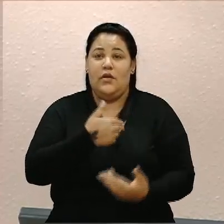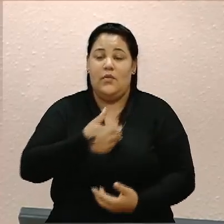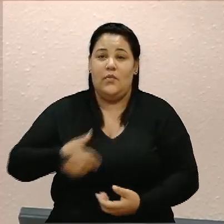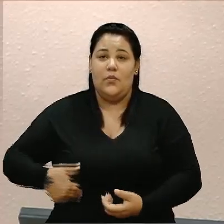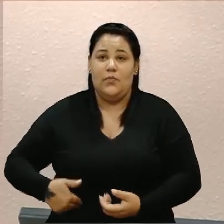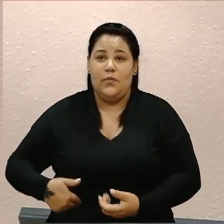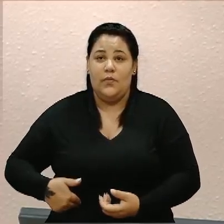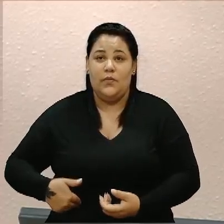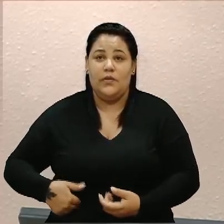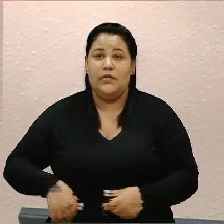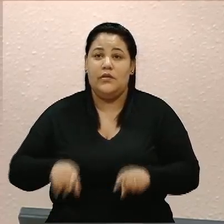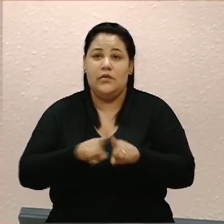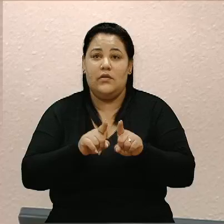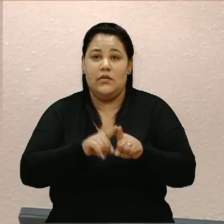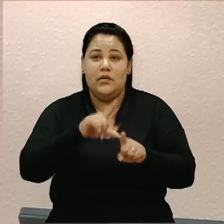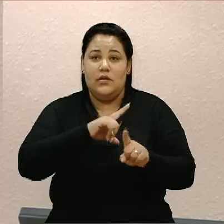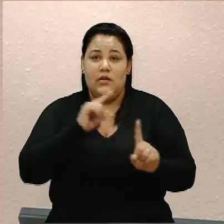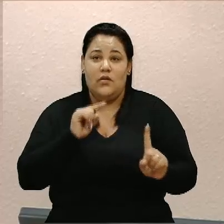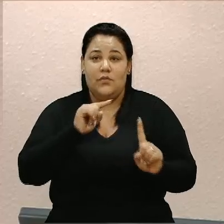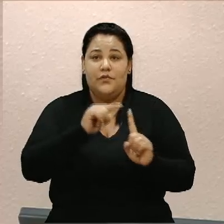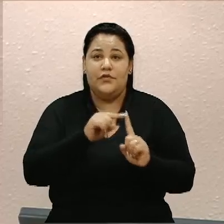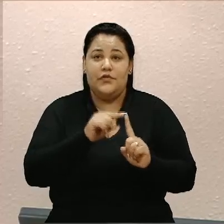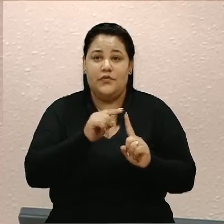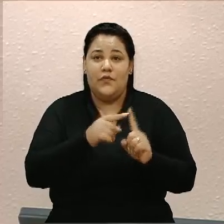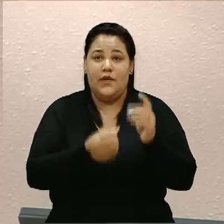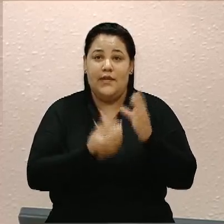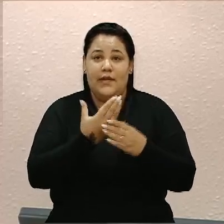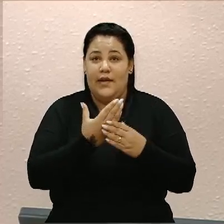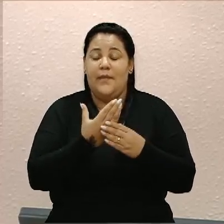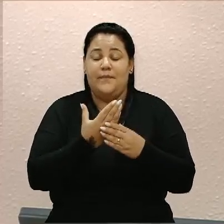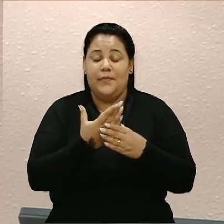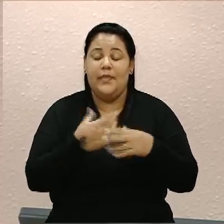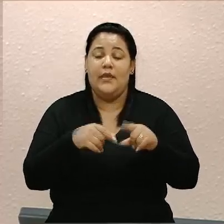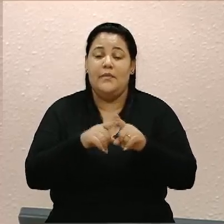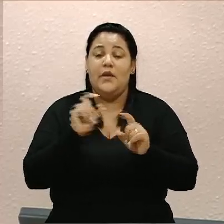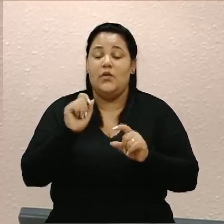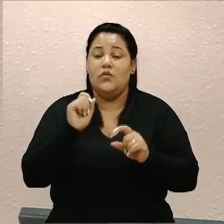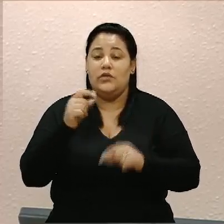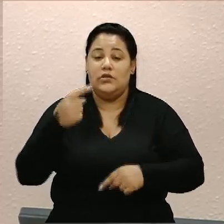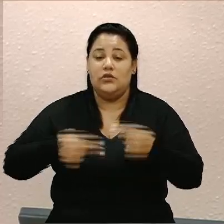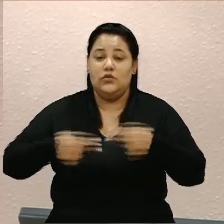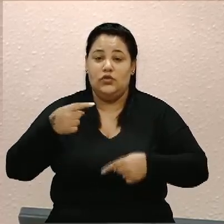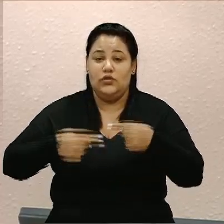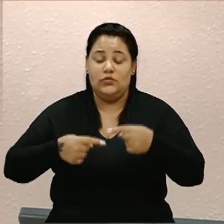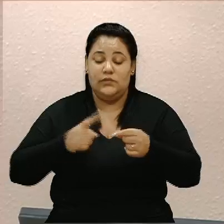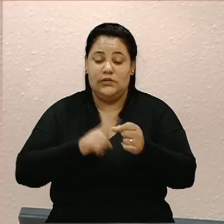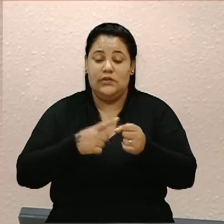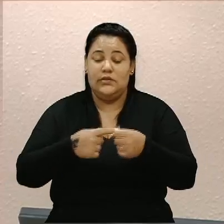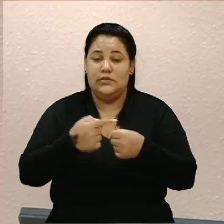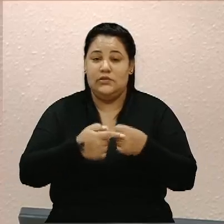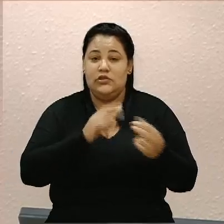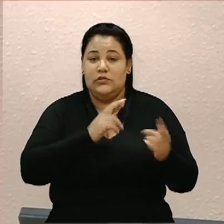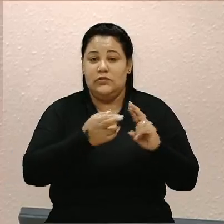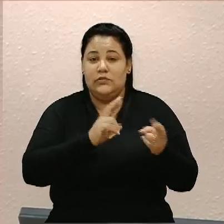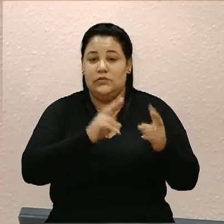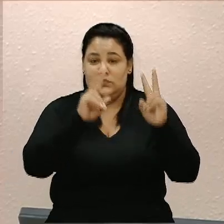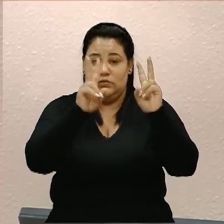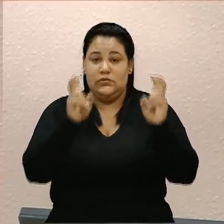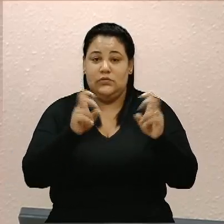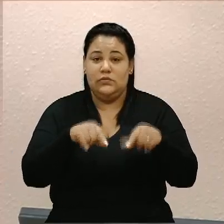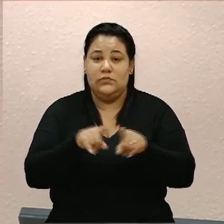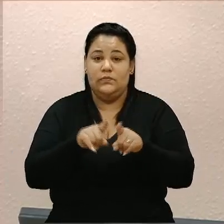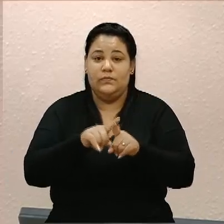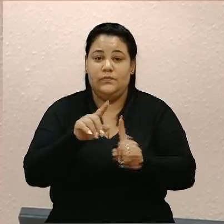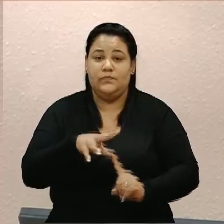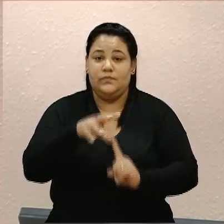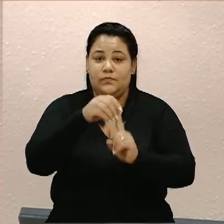a intencionalidade de construir uma audiência pública para poder apresentar o que está sendo discutido na cidade em relação ao tema. Inclusive, na última reunião